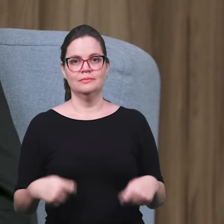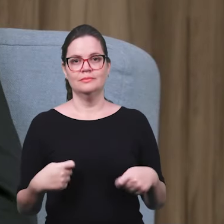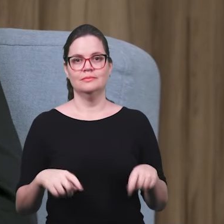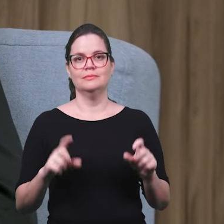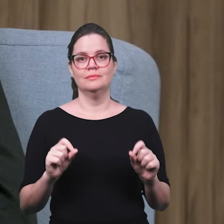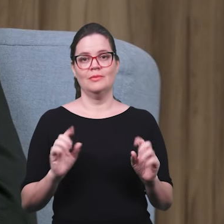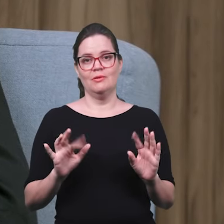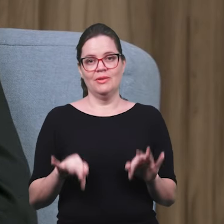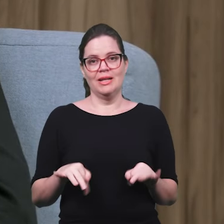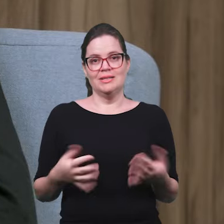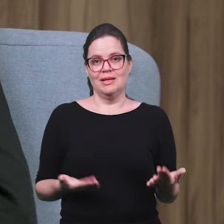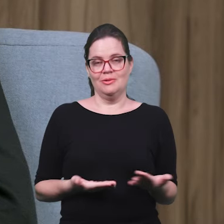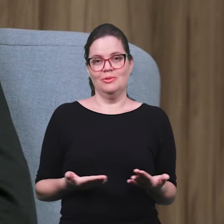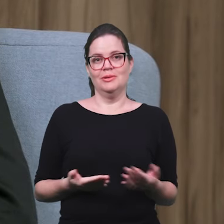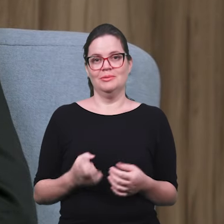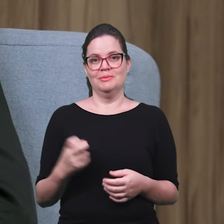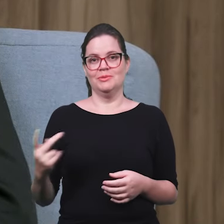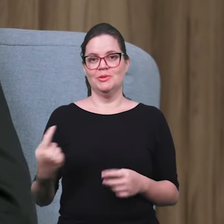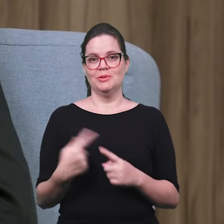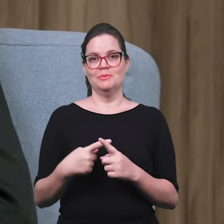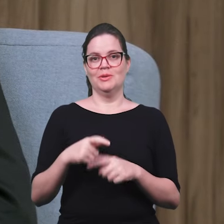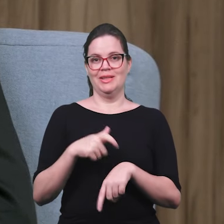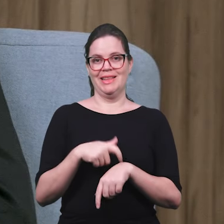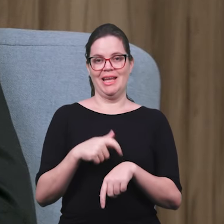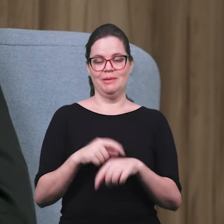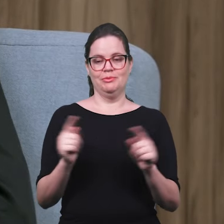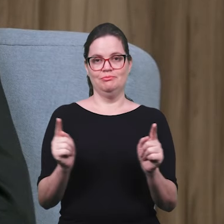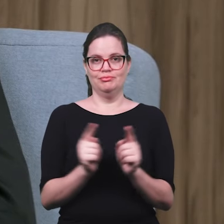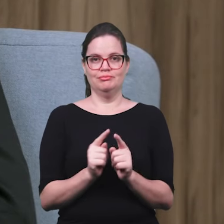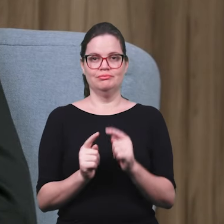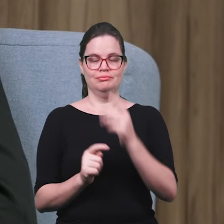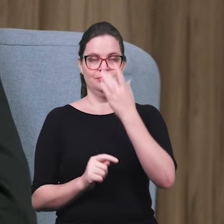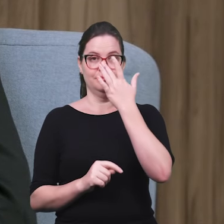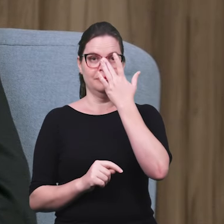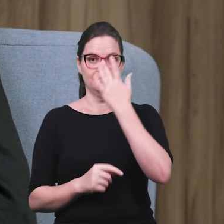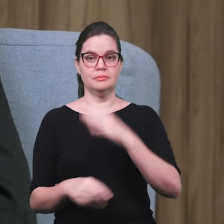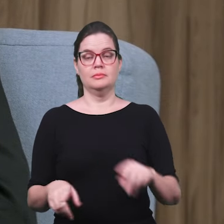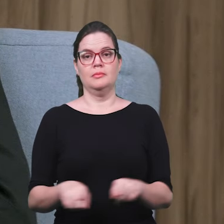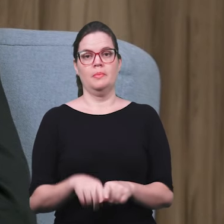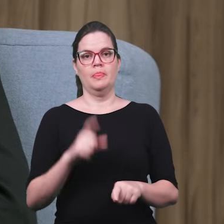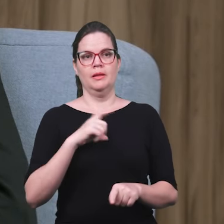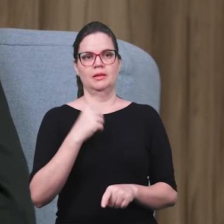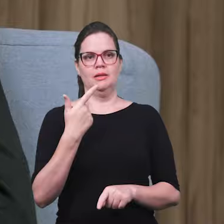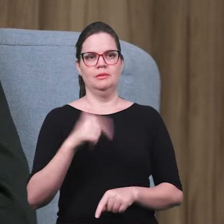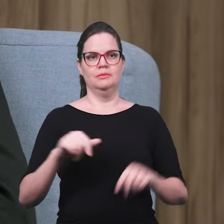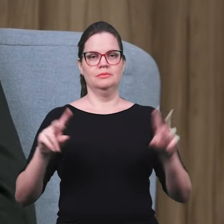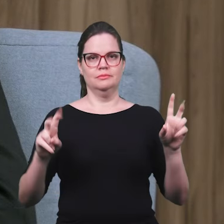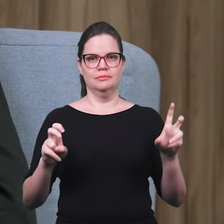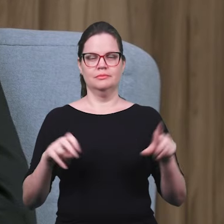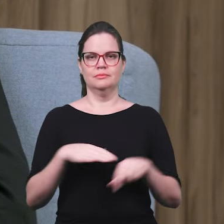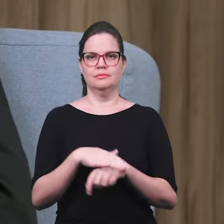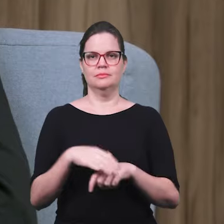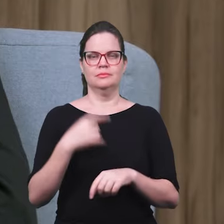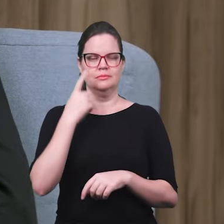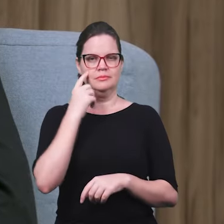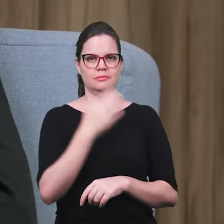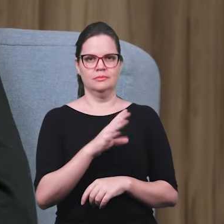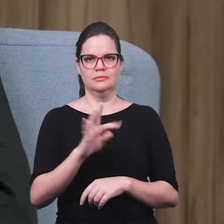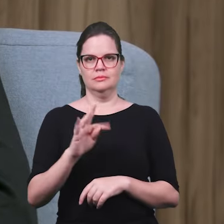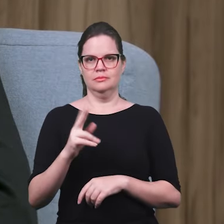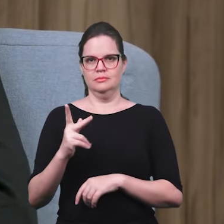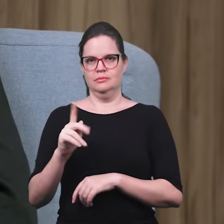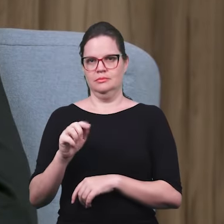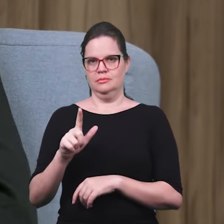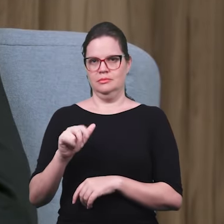que praticamente encerrar o nosso programa, porque nós temos um tempo e temos mais assuntos para falar.